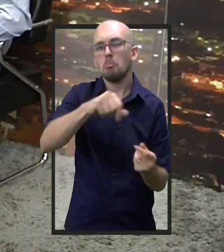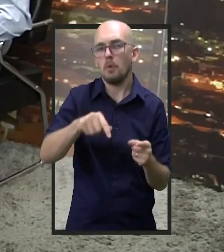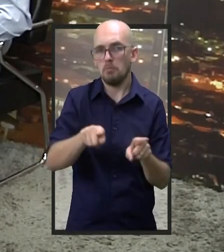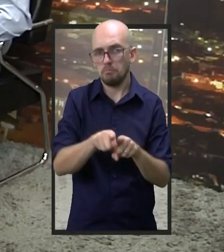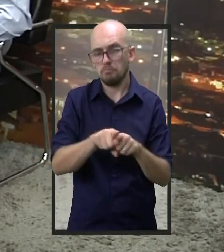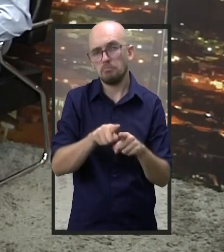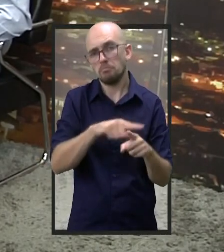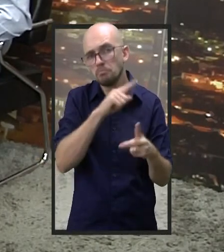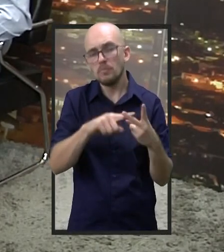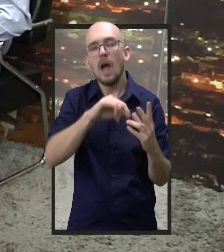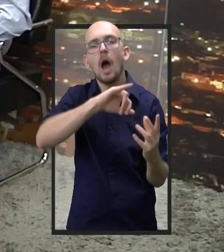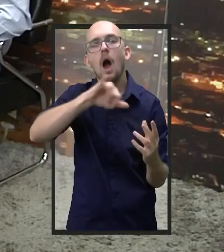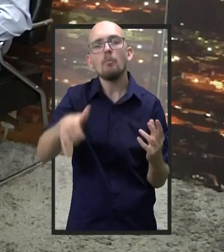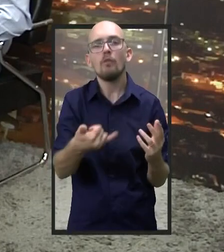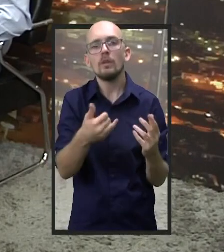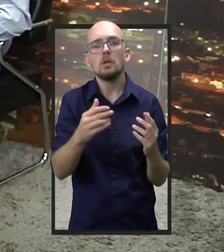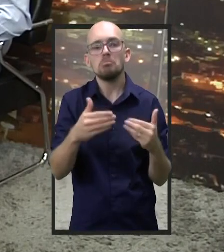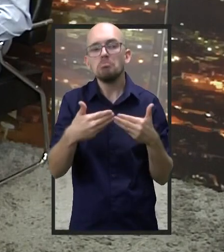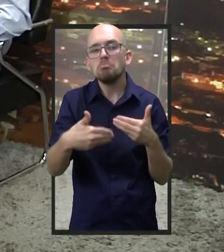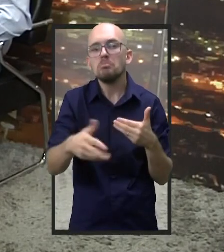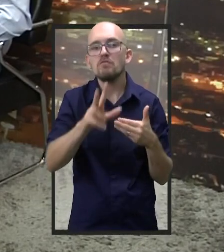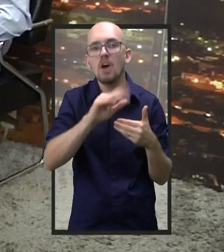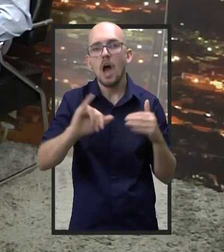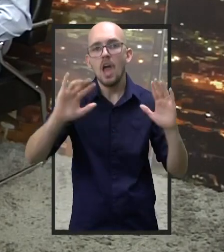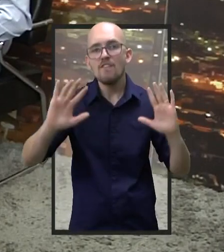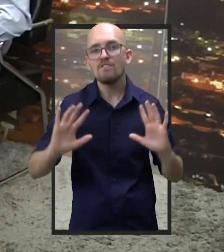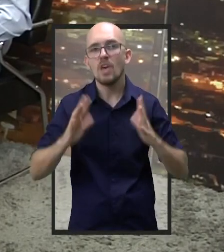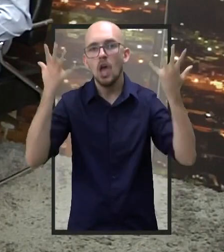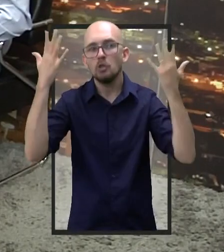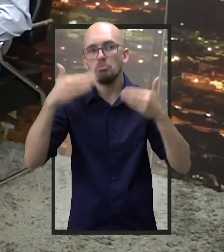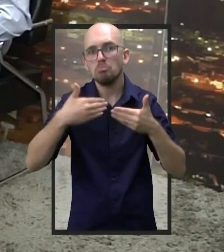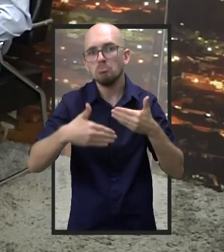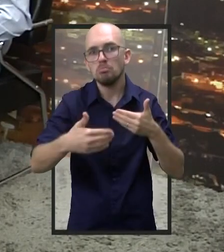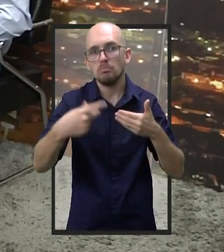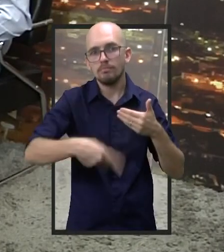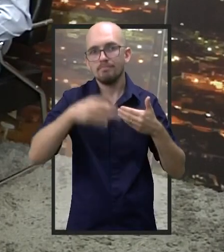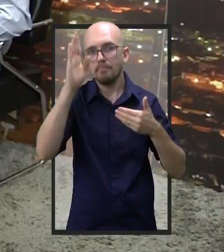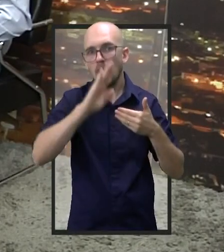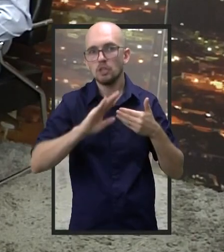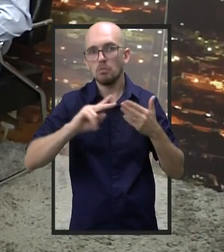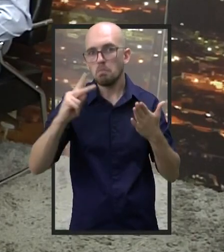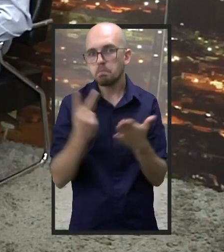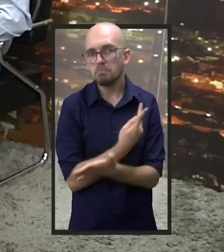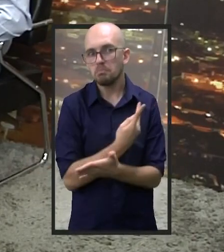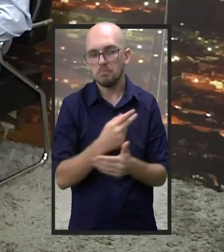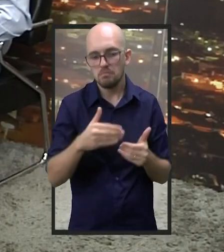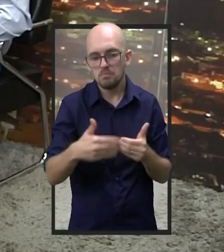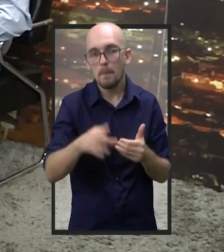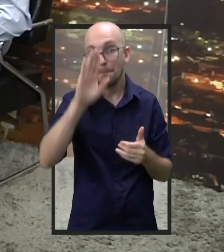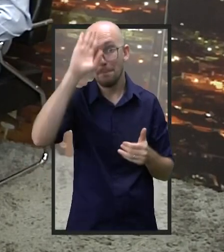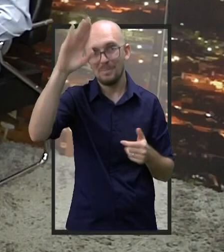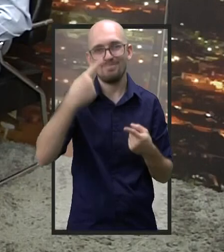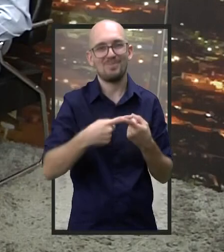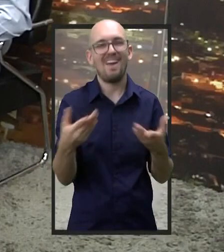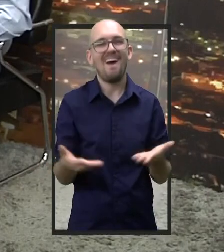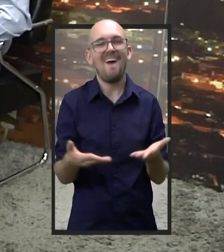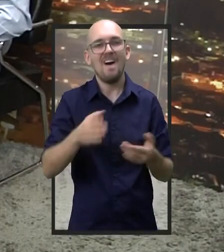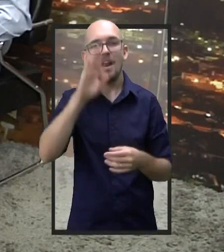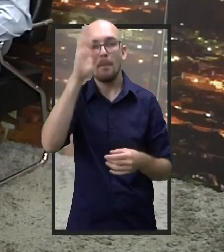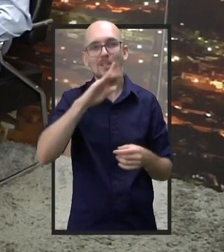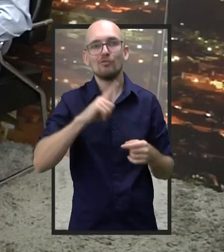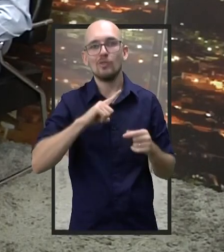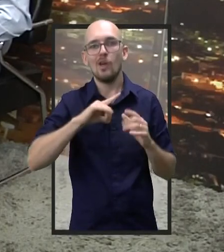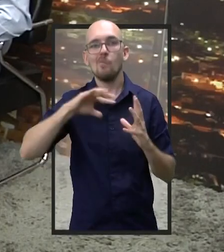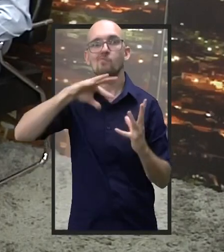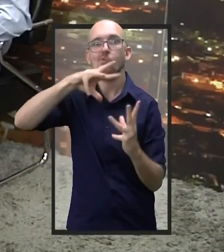aproveitando os eventos que possivelmente acontecerão aqui no Brasil, principalmente agora, o Brasil tendo esse